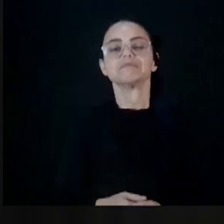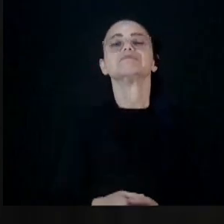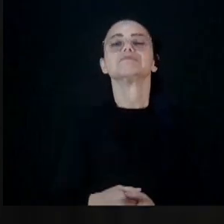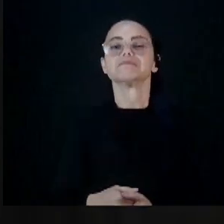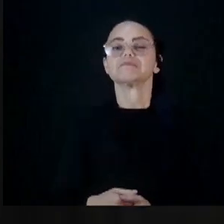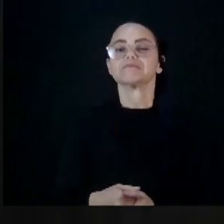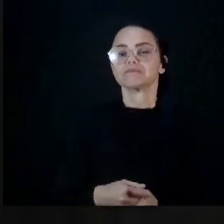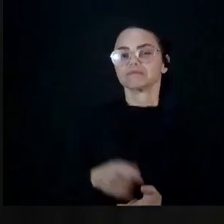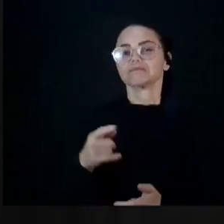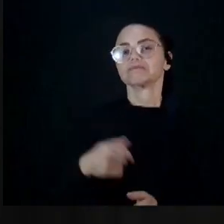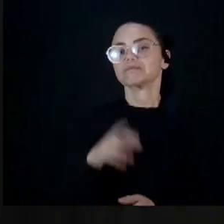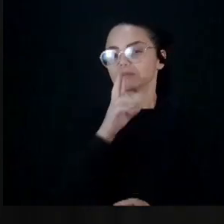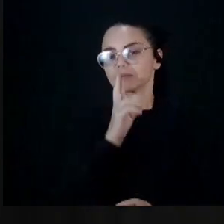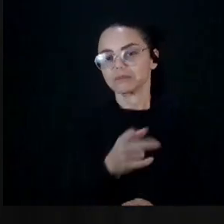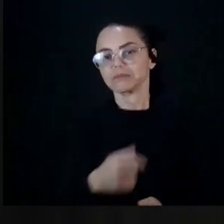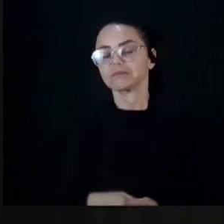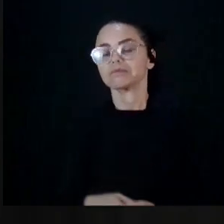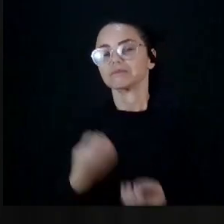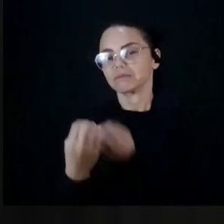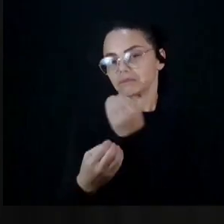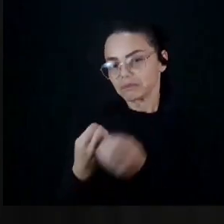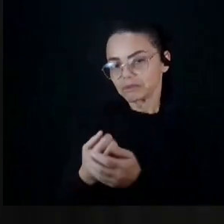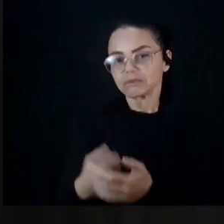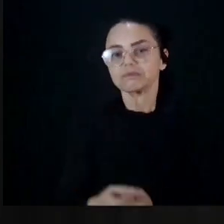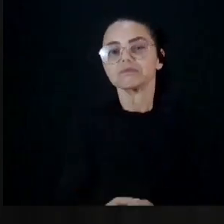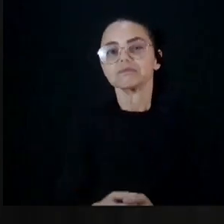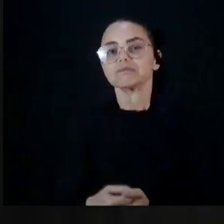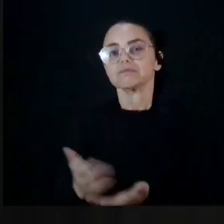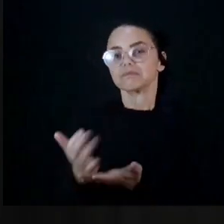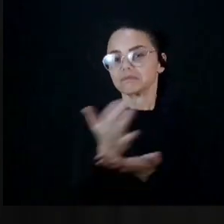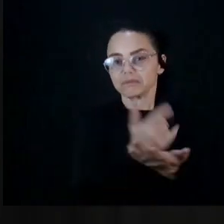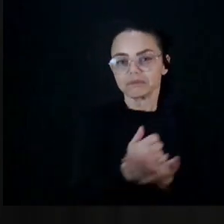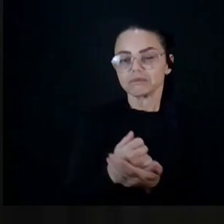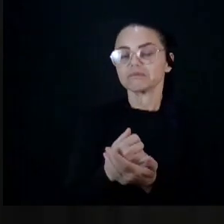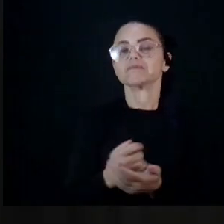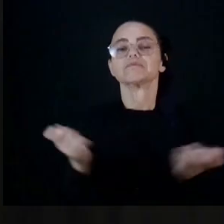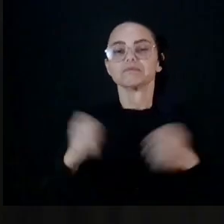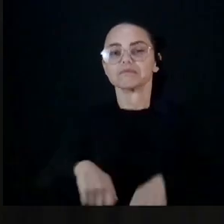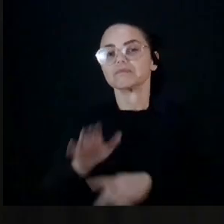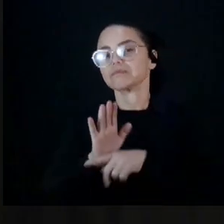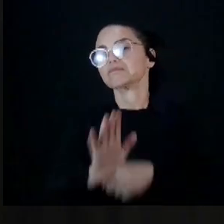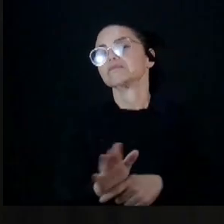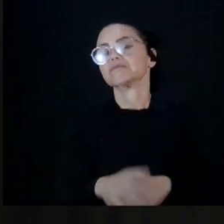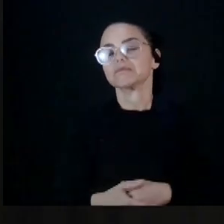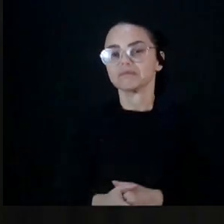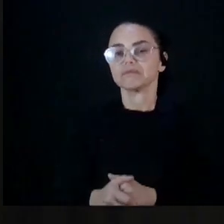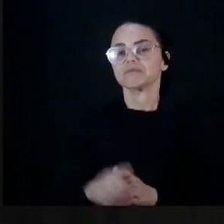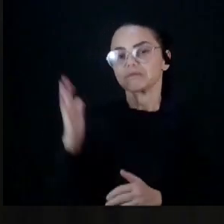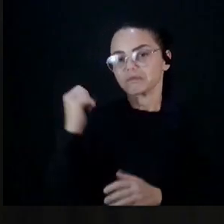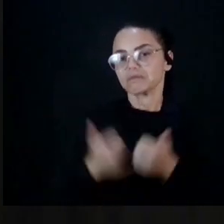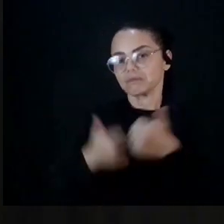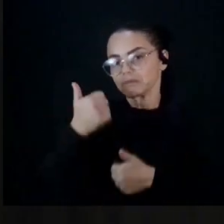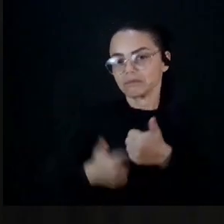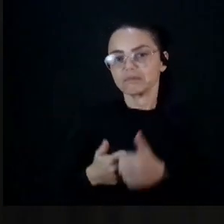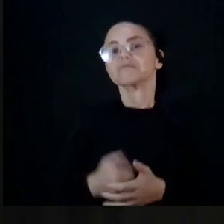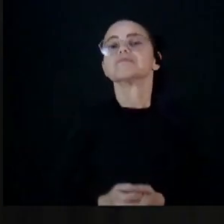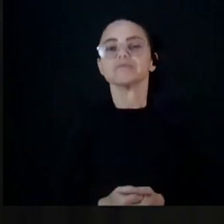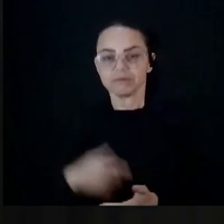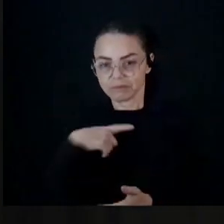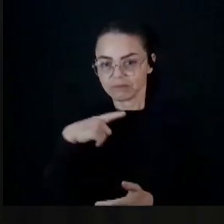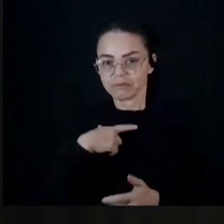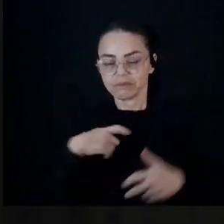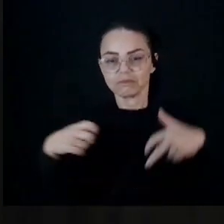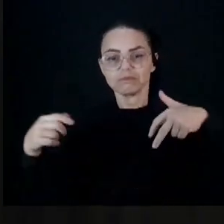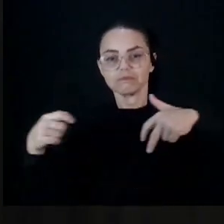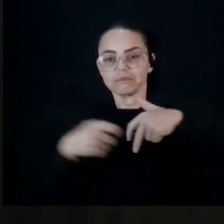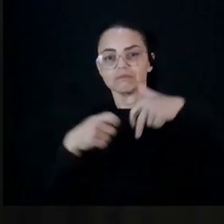sua resposta, professor, como que é feita a coleta dos dados que podem ajudar a saber se um jogador está prestes a ter uma lesão muscular